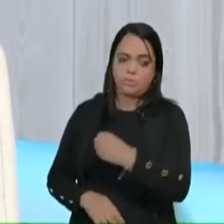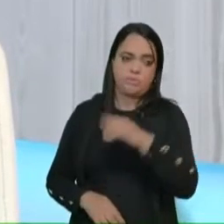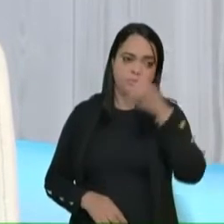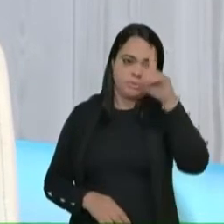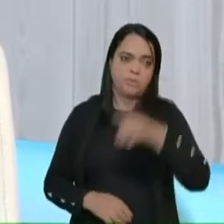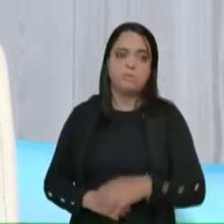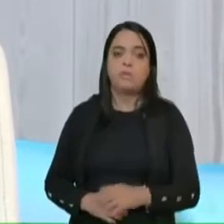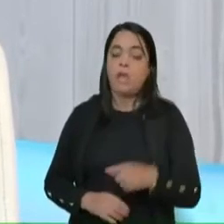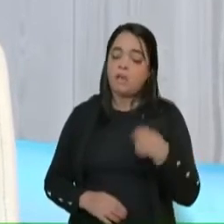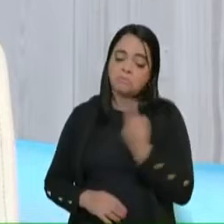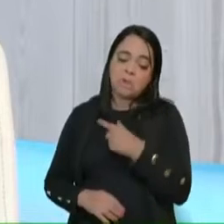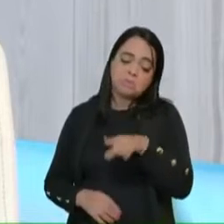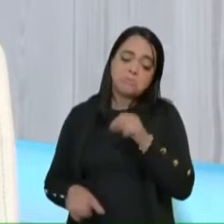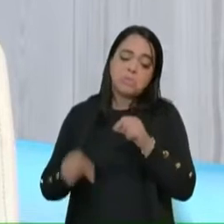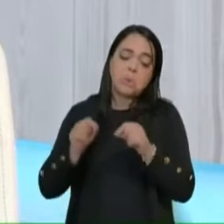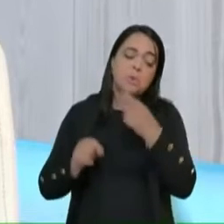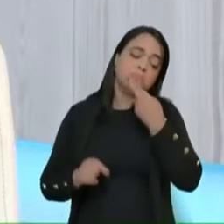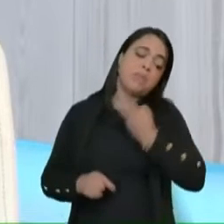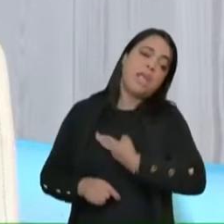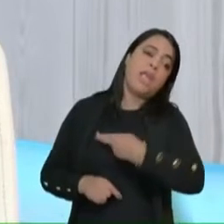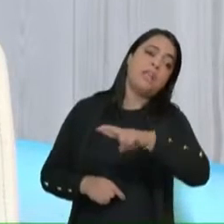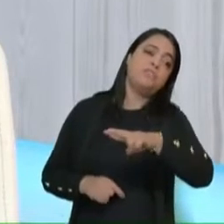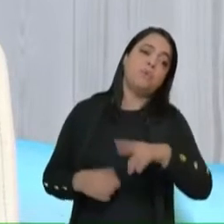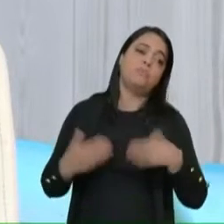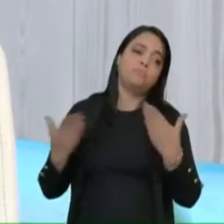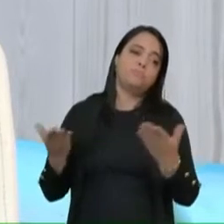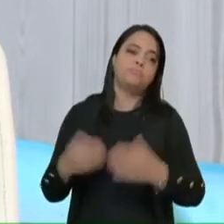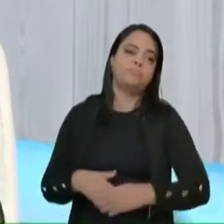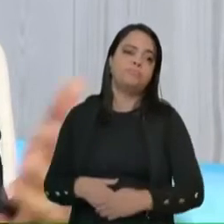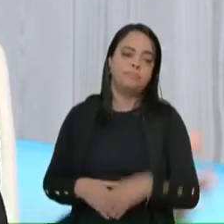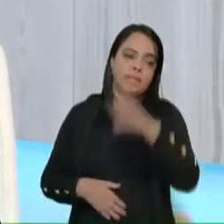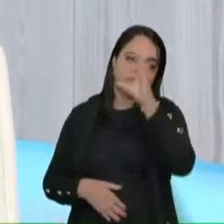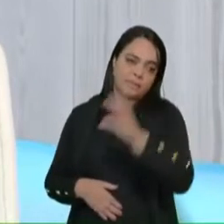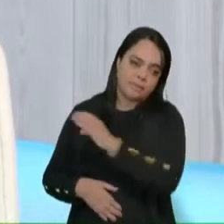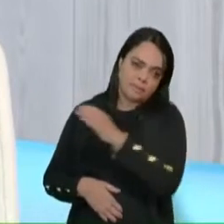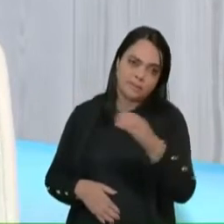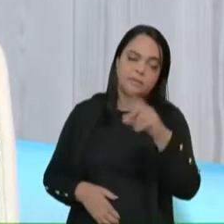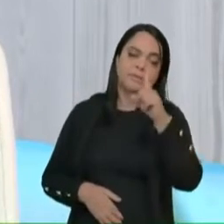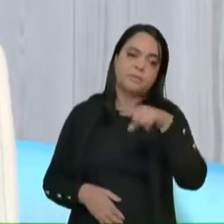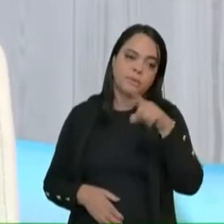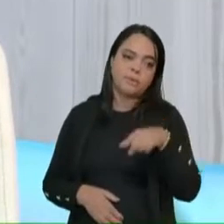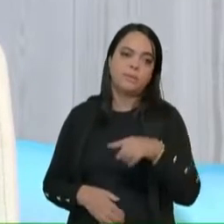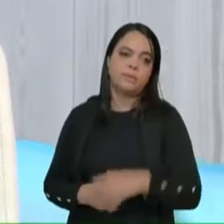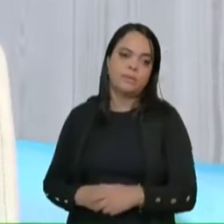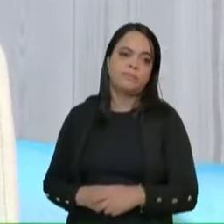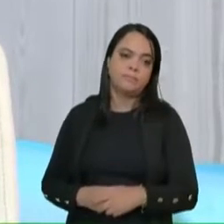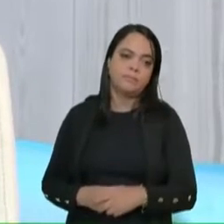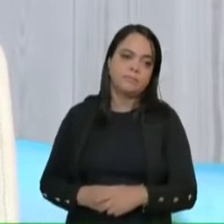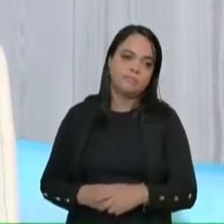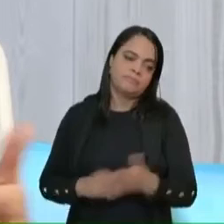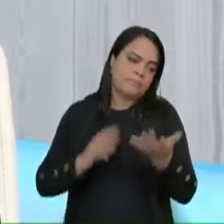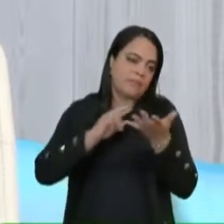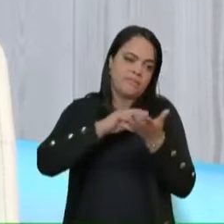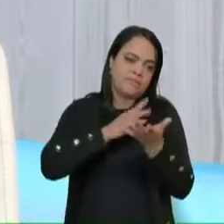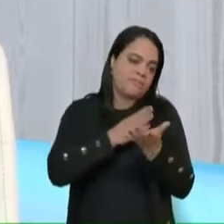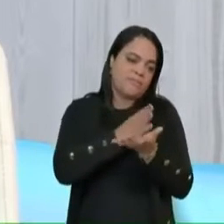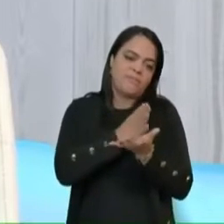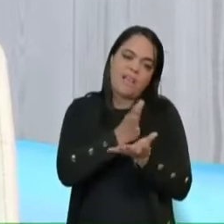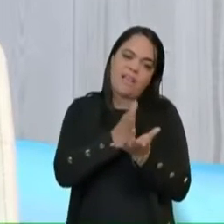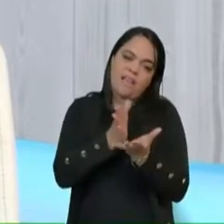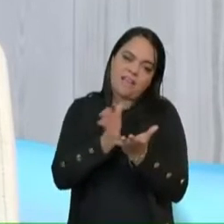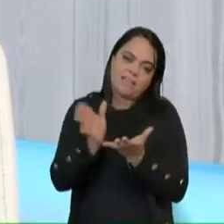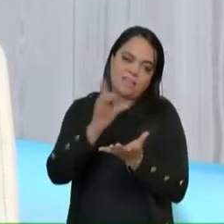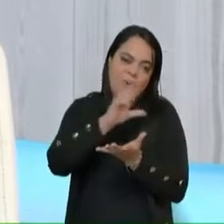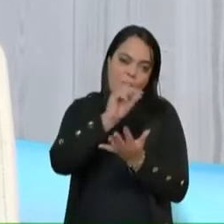religião seguir então a o catolicismo ele é uma das das das outras uma dentre outras